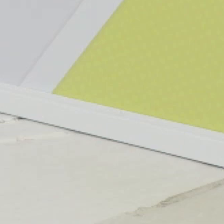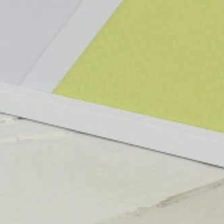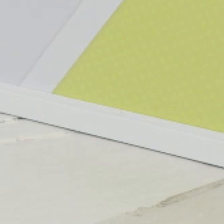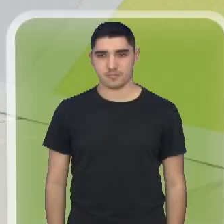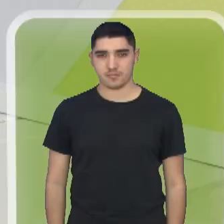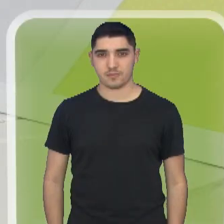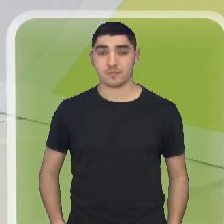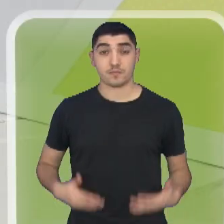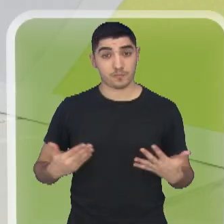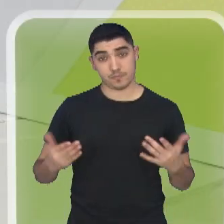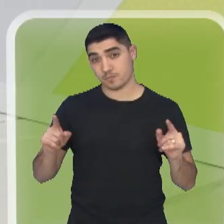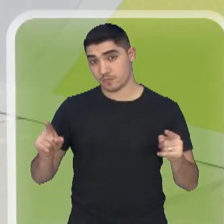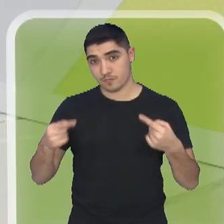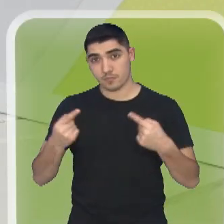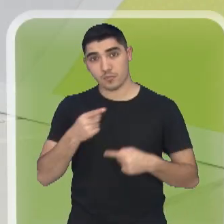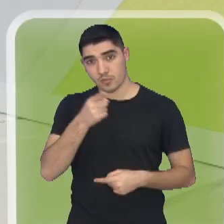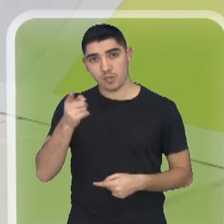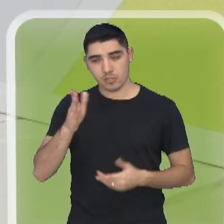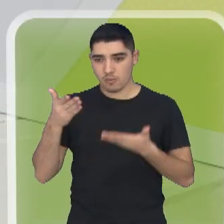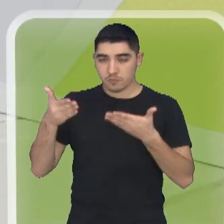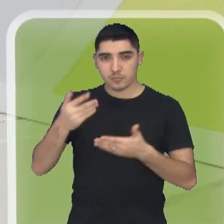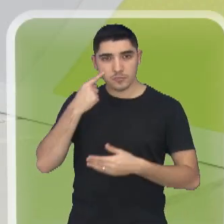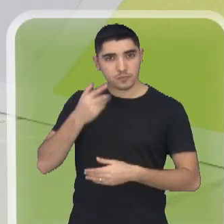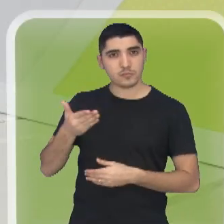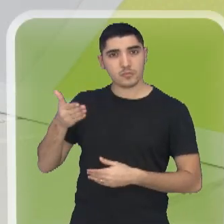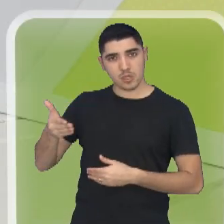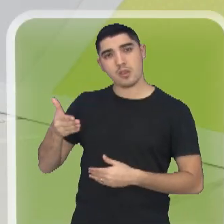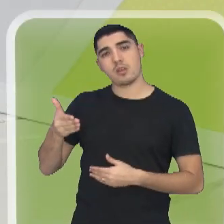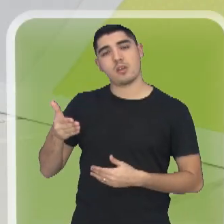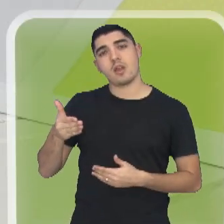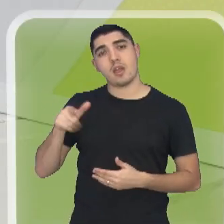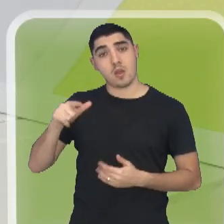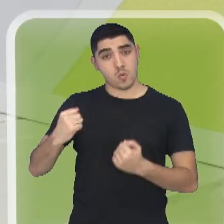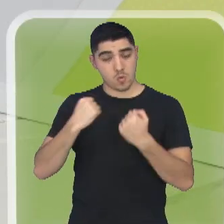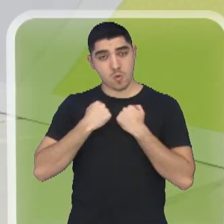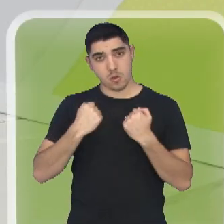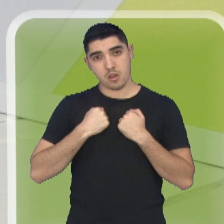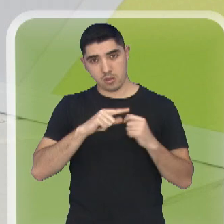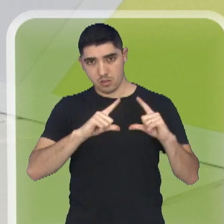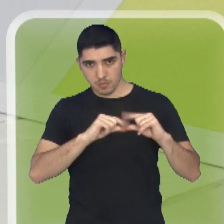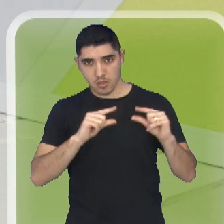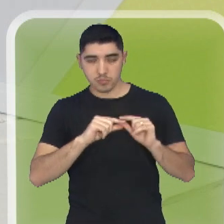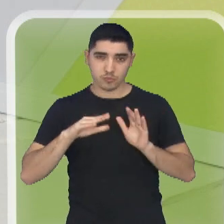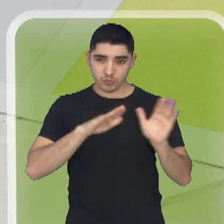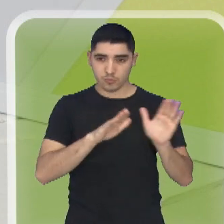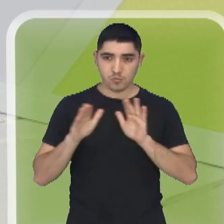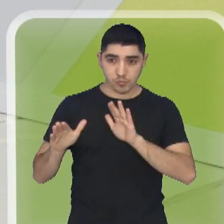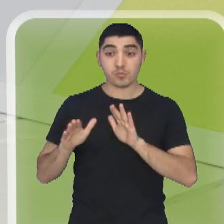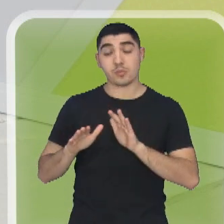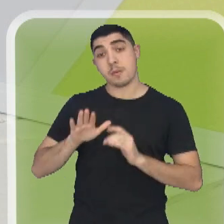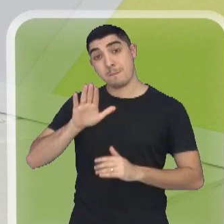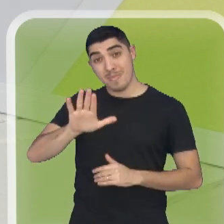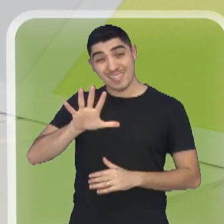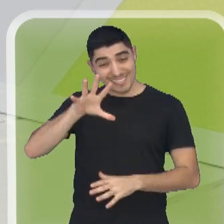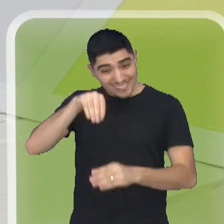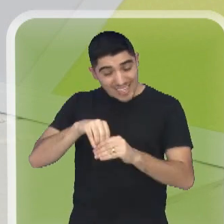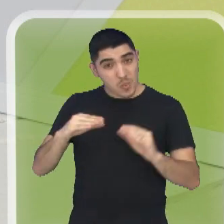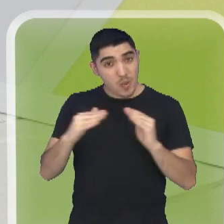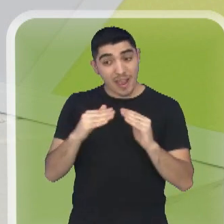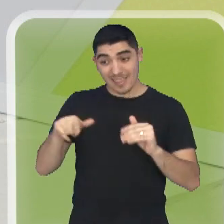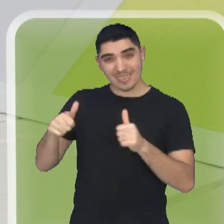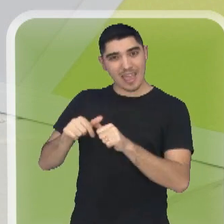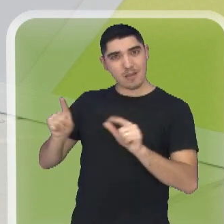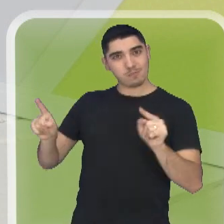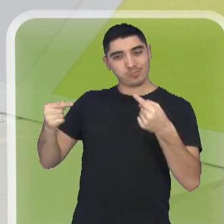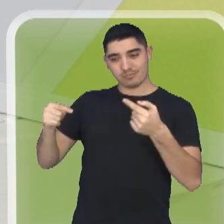Pois é, Brunão, você esteve lá, a goleira realmente da ADEF acabou fechando o gol ali, mas quando você enfrenta em casa a lanterna,